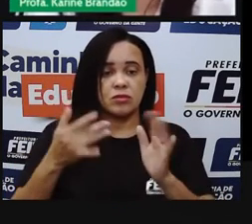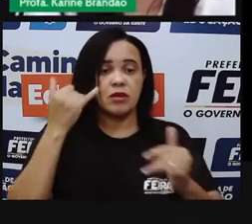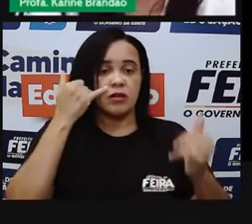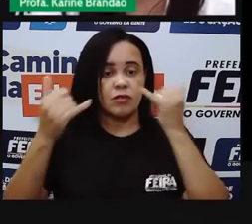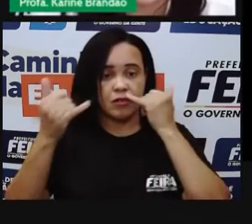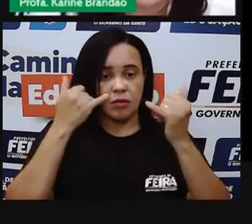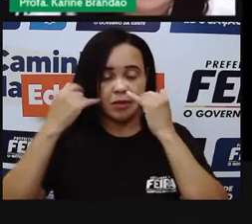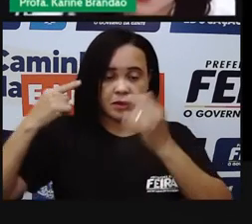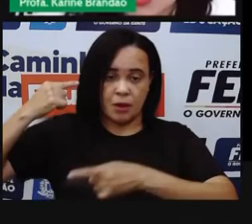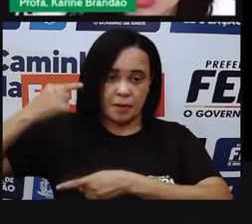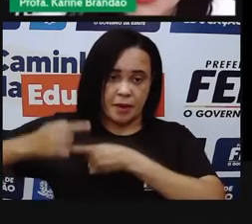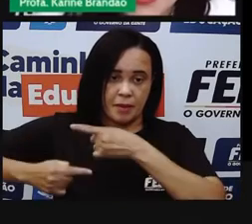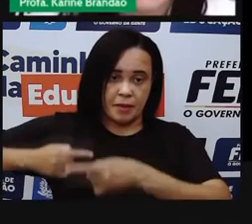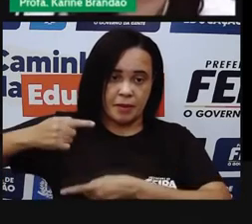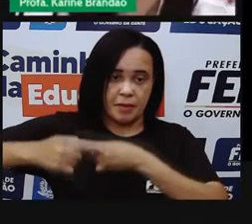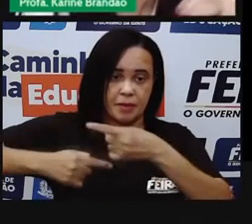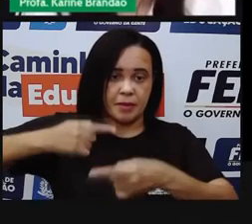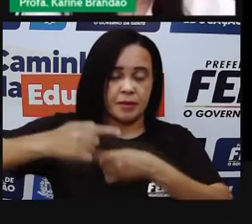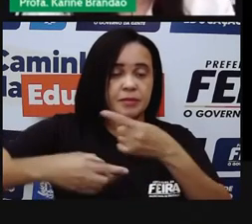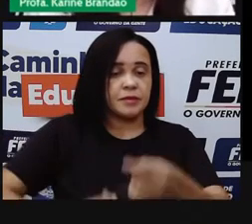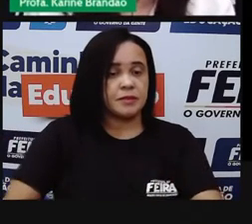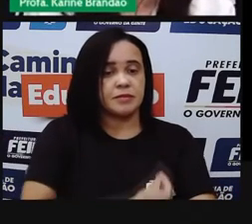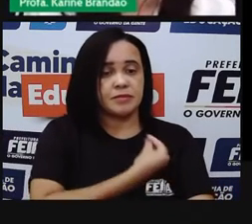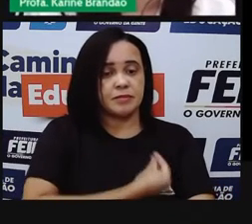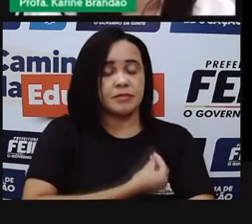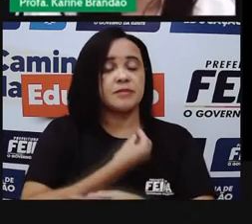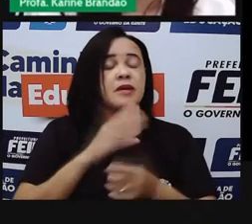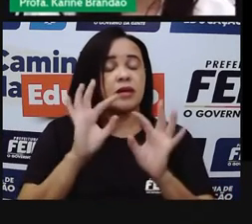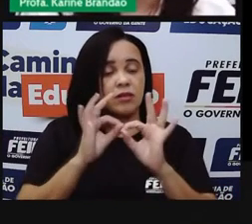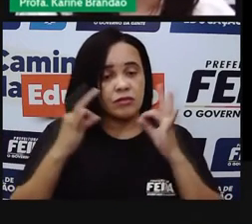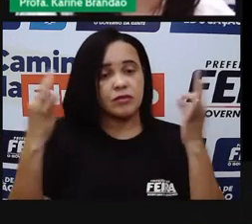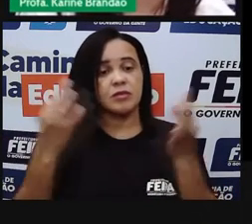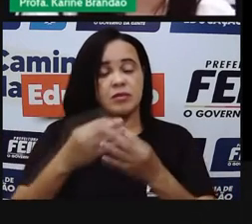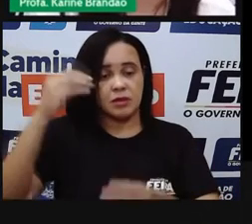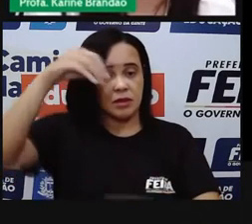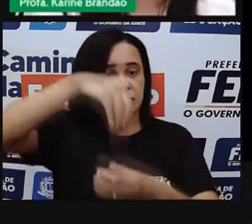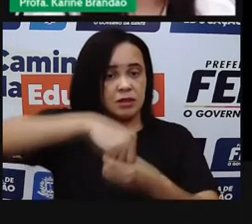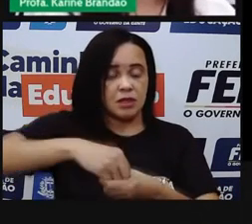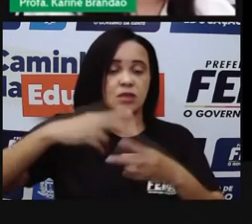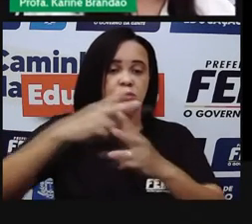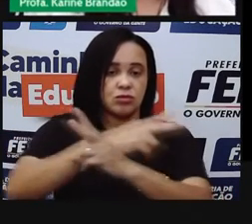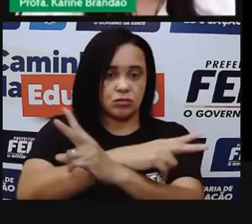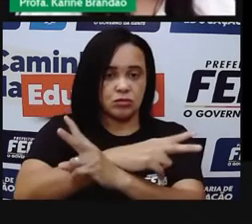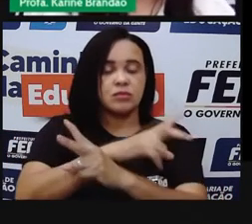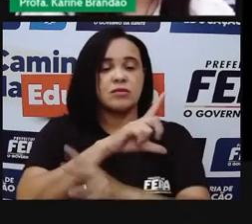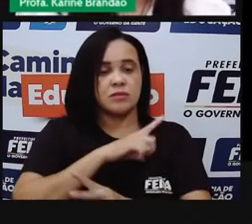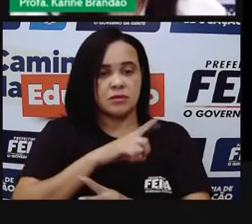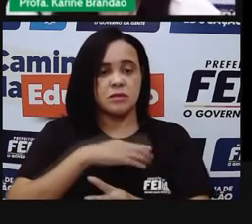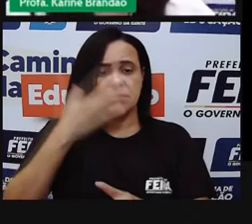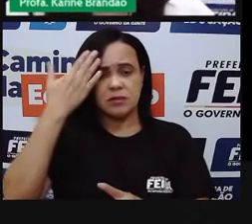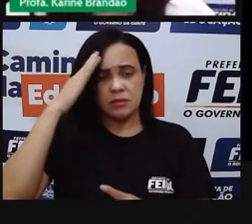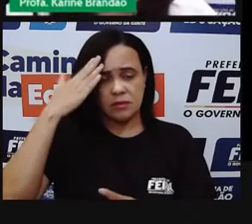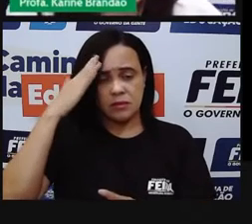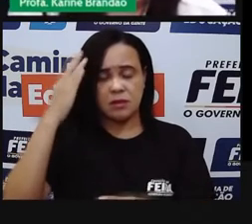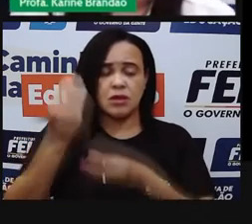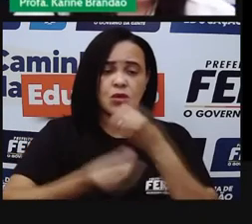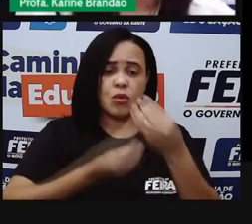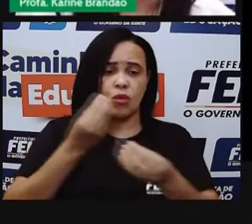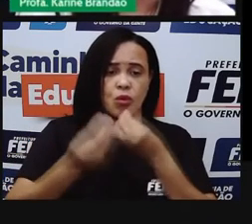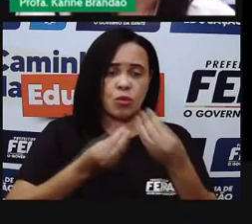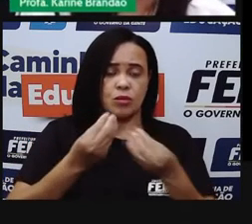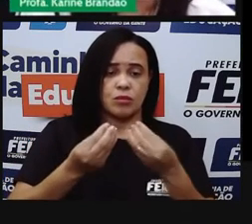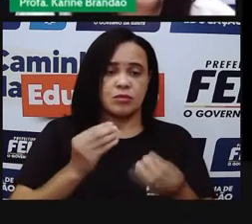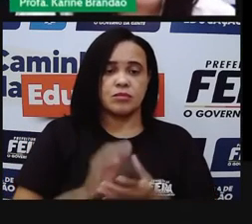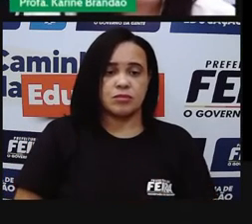informação, a nossa herança biológica está nesses cromossomos. E aí a gente tem que entender também como agora,